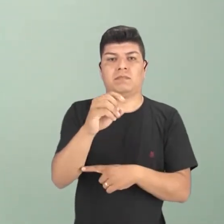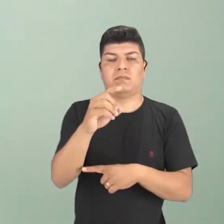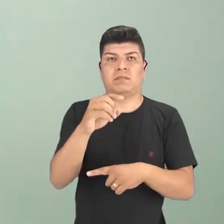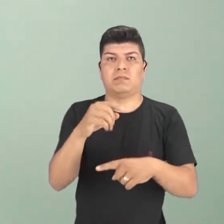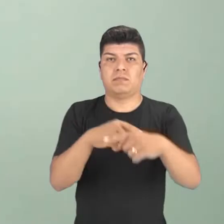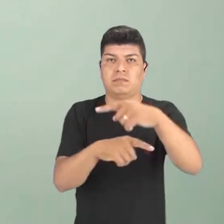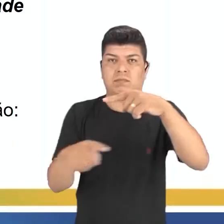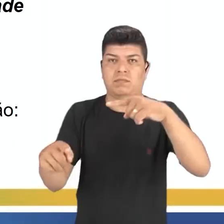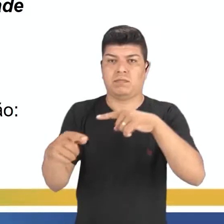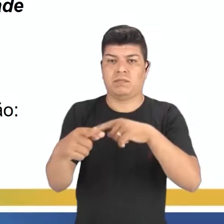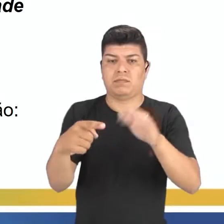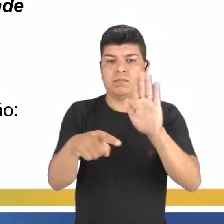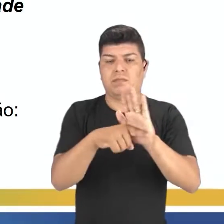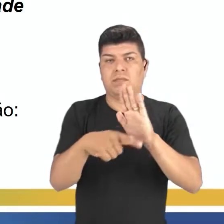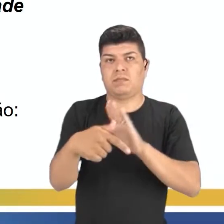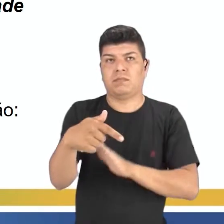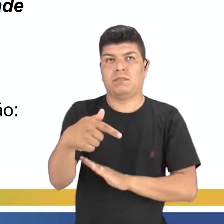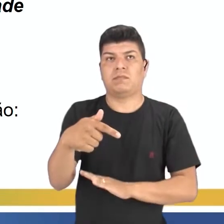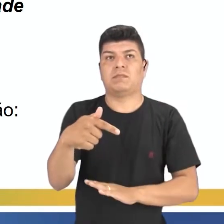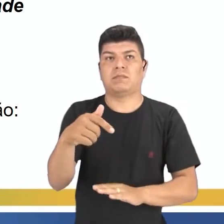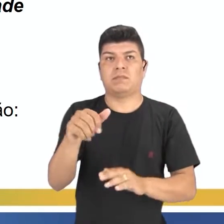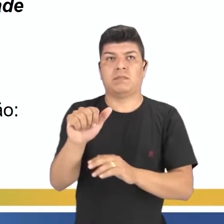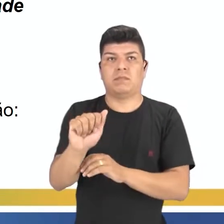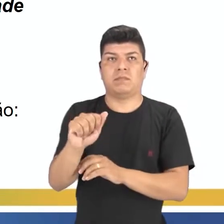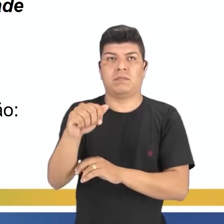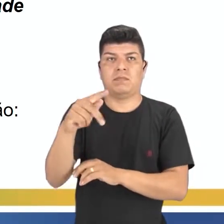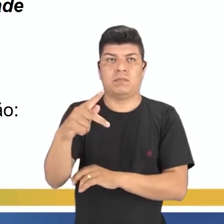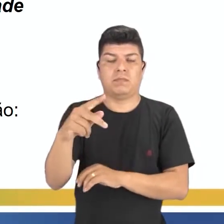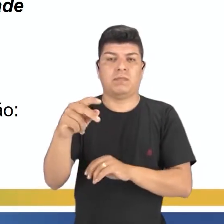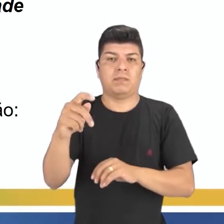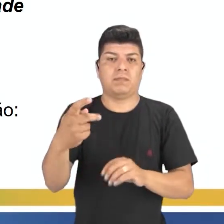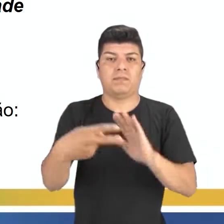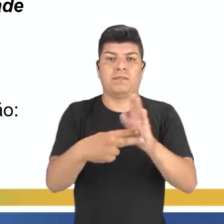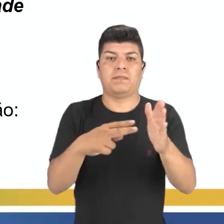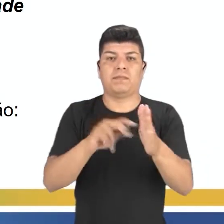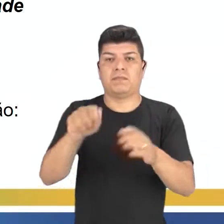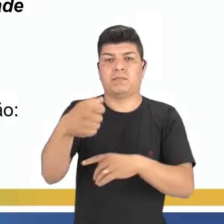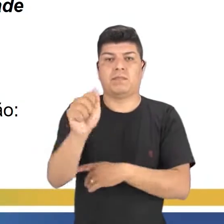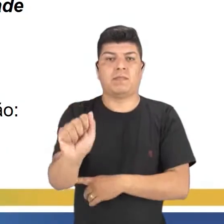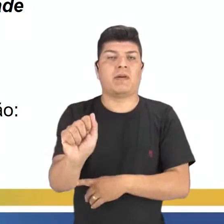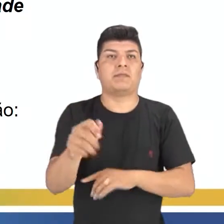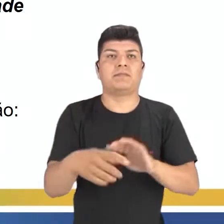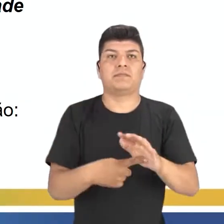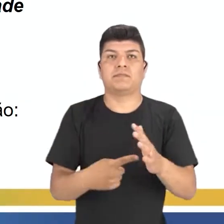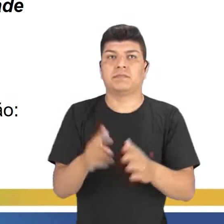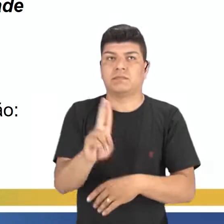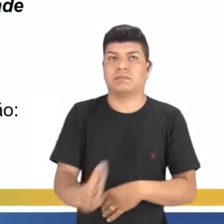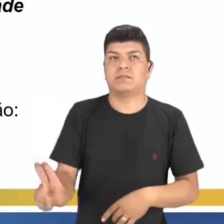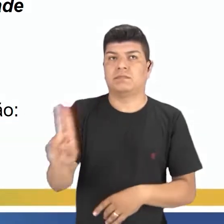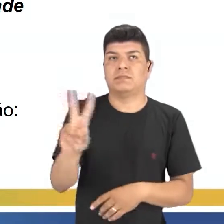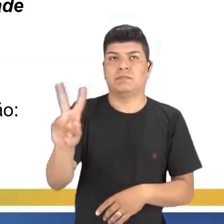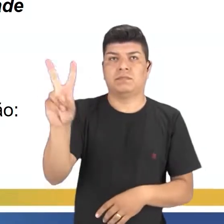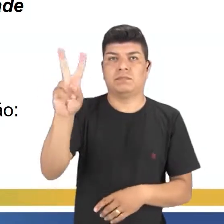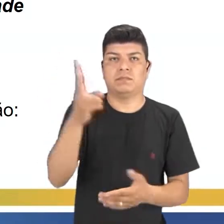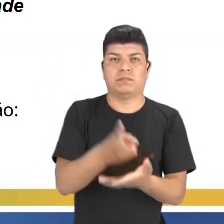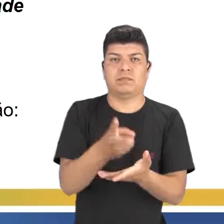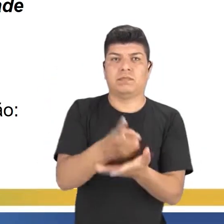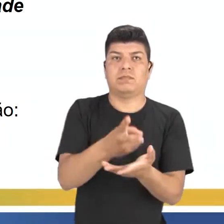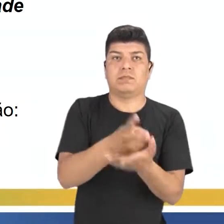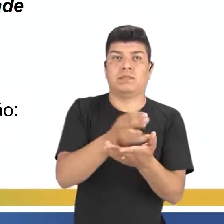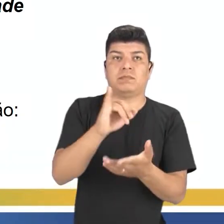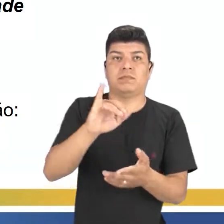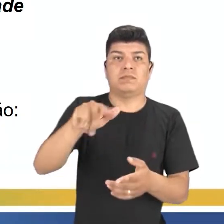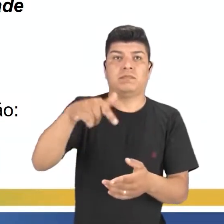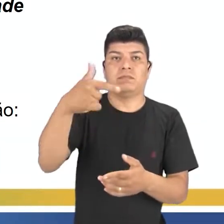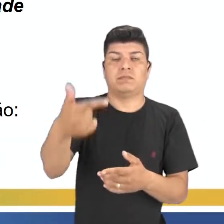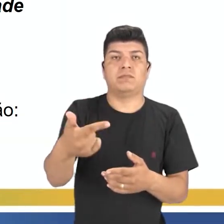7 Tesla vezes metro por ampere. Então, esse valor, se for no vácuo, já sabe que você utiliza esse valor aí, é uma constante. Se for em